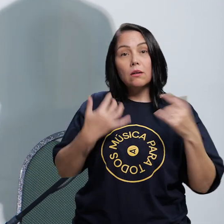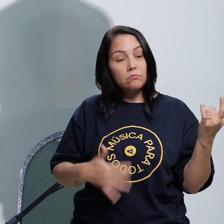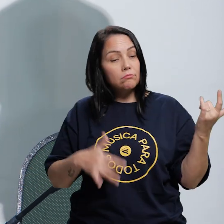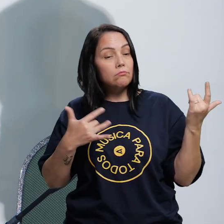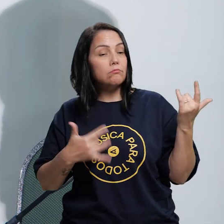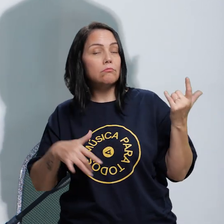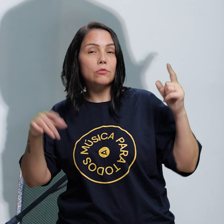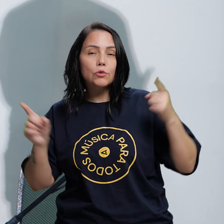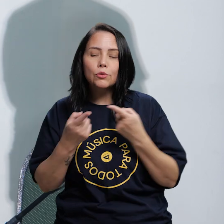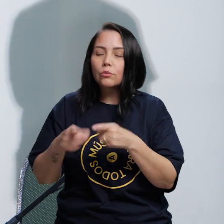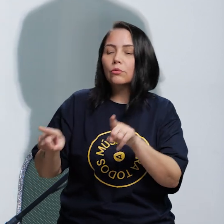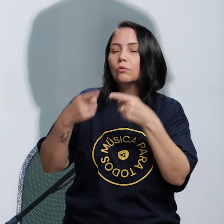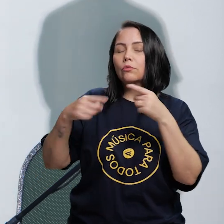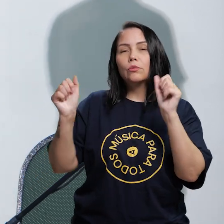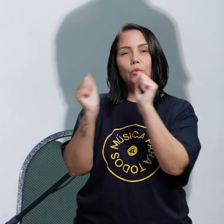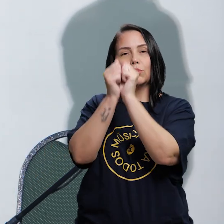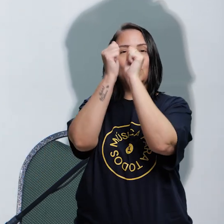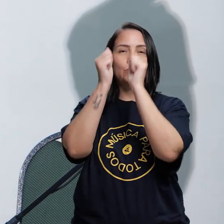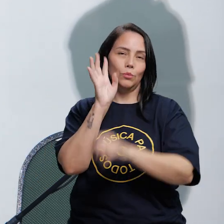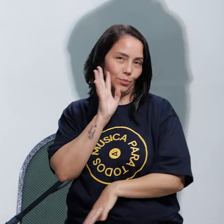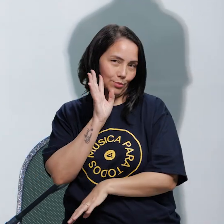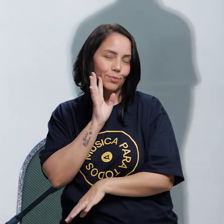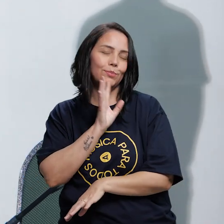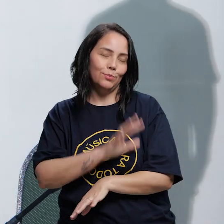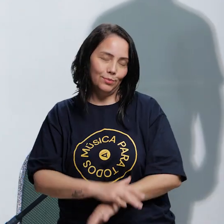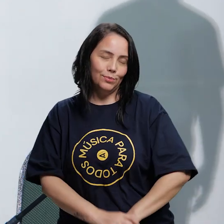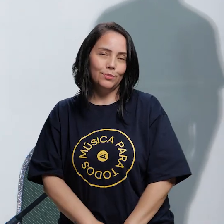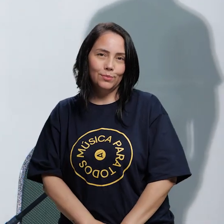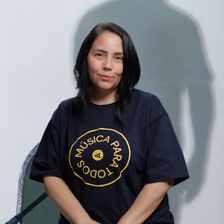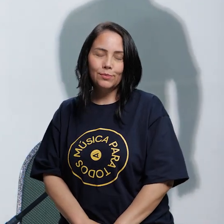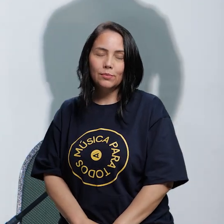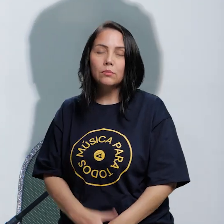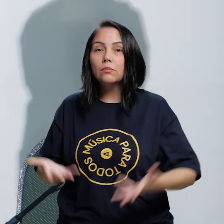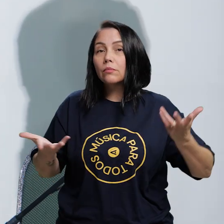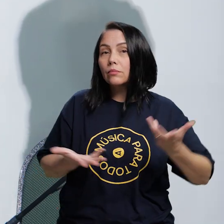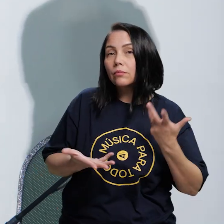melodia junto aqui. Ficou bem legal. Né? Agora eu gostaria de chamar